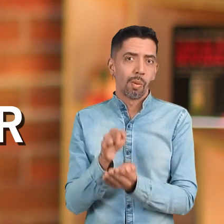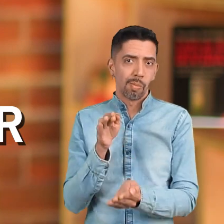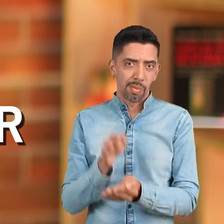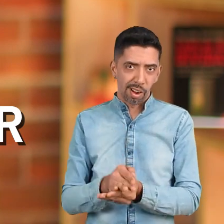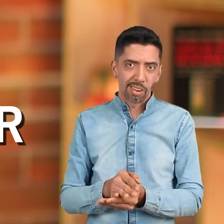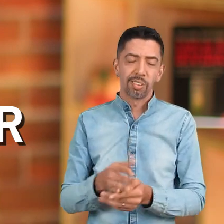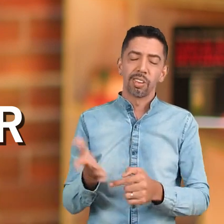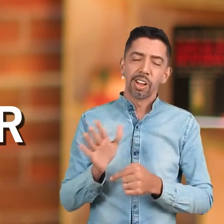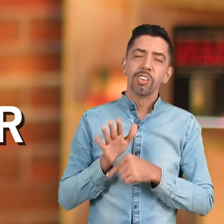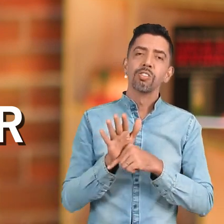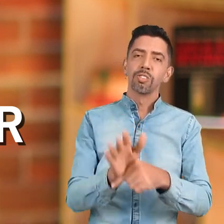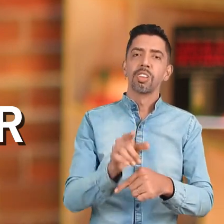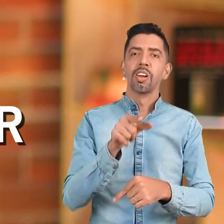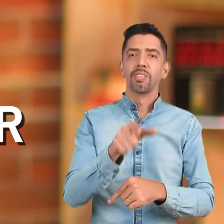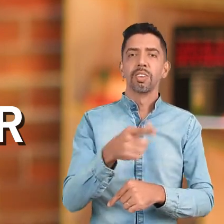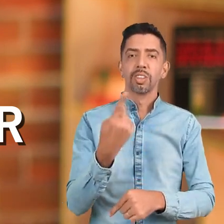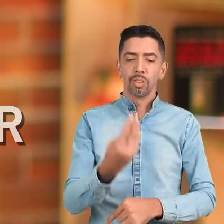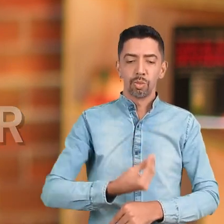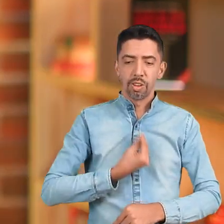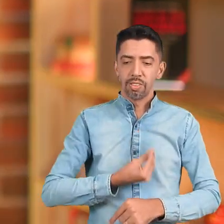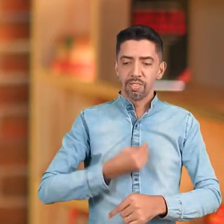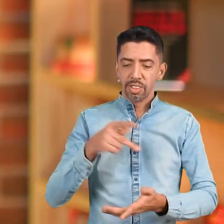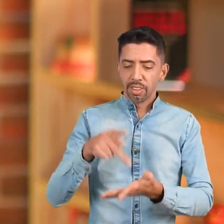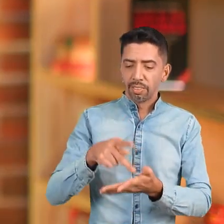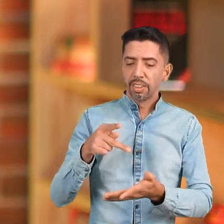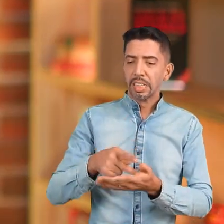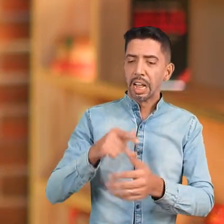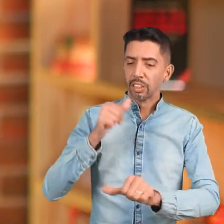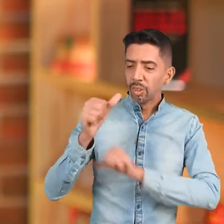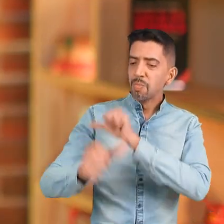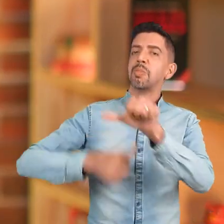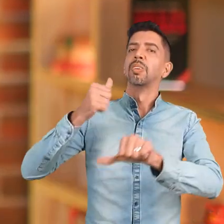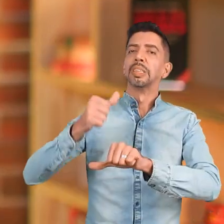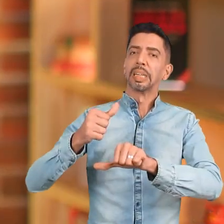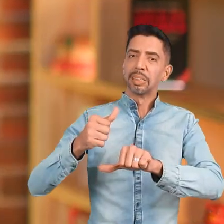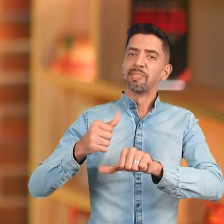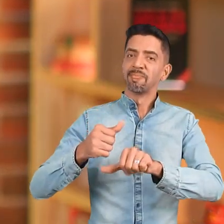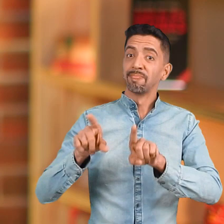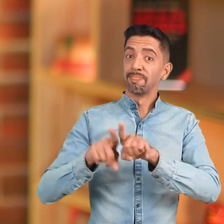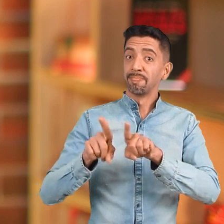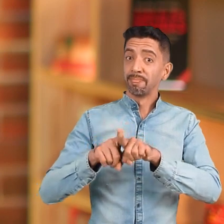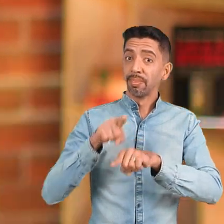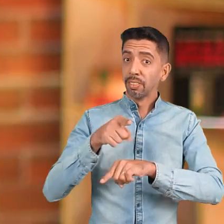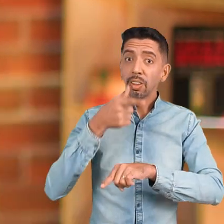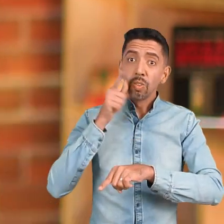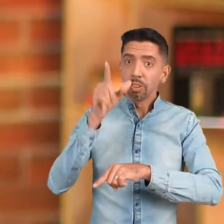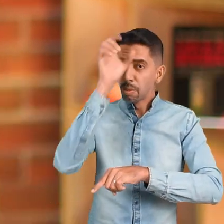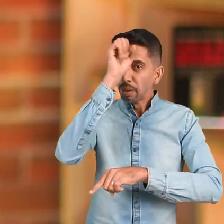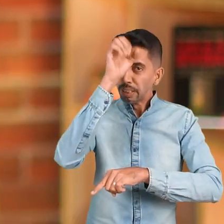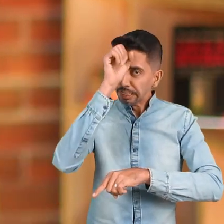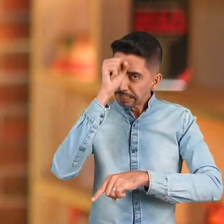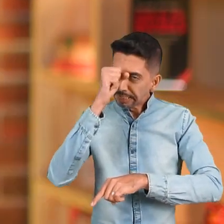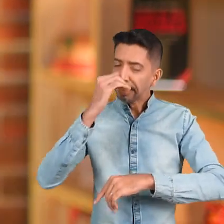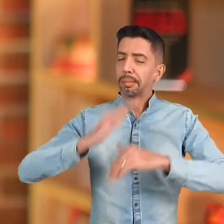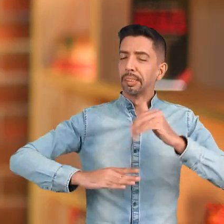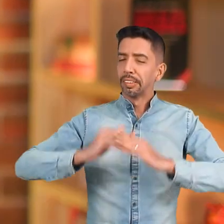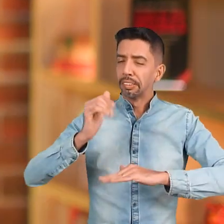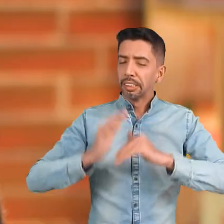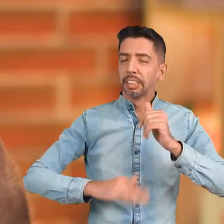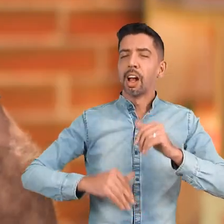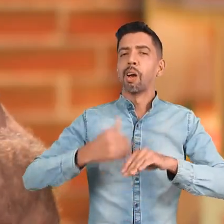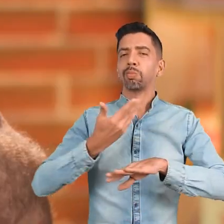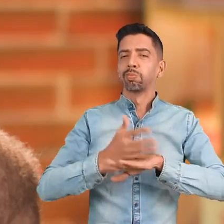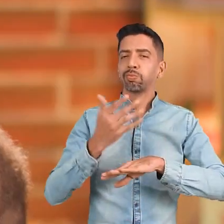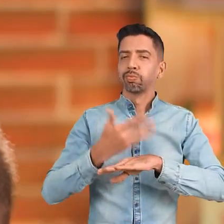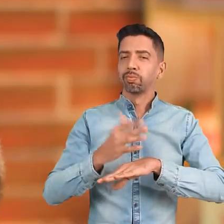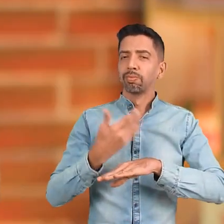trazer você na sua verdade financeira e vai poder praticar esses ensinamentos para construir cada dia